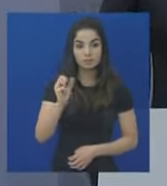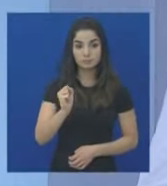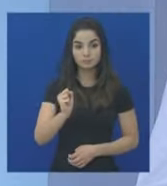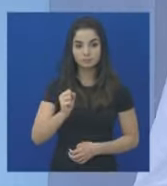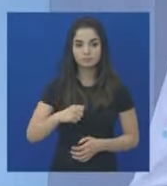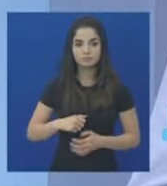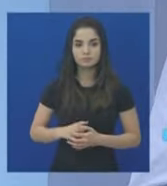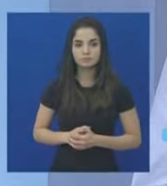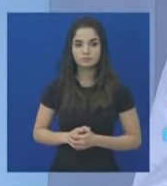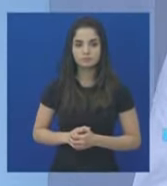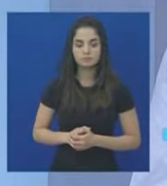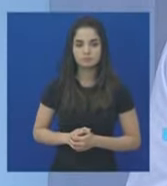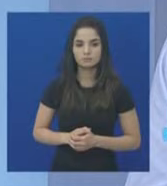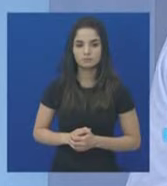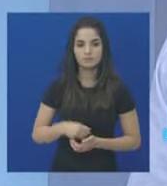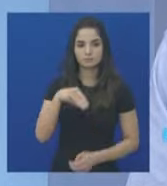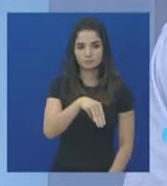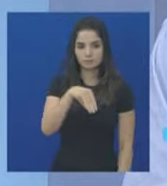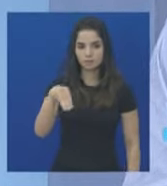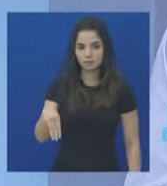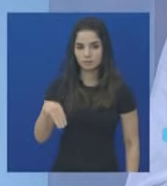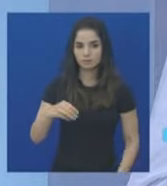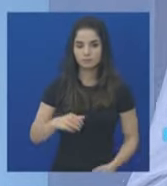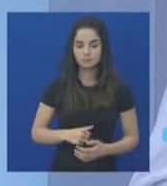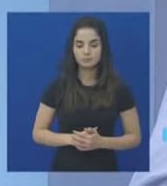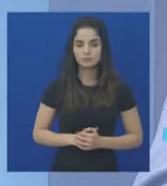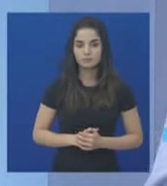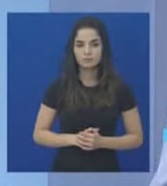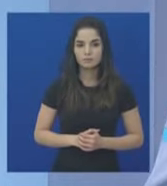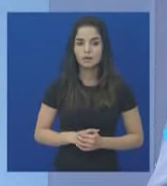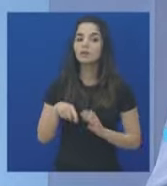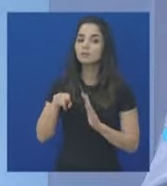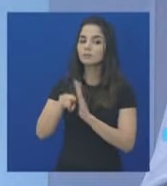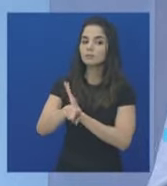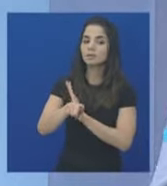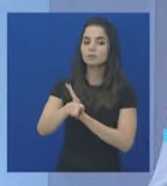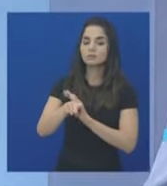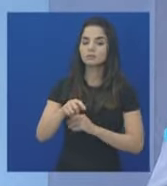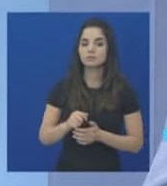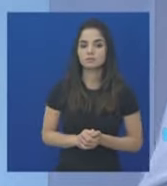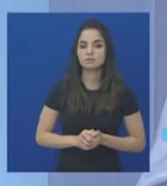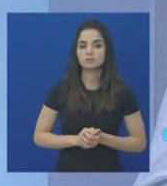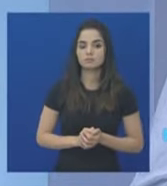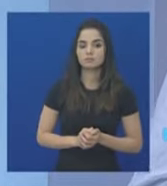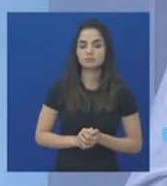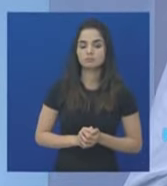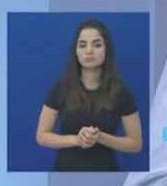candidato. Marquinhos Mendes, eu lhe pergunto, com a queda